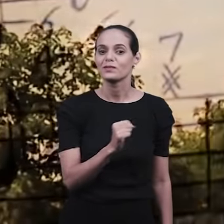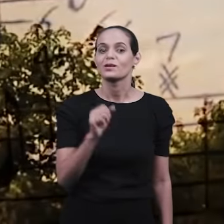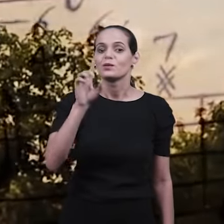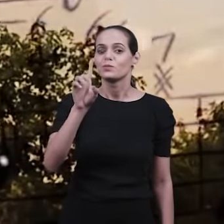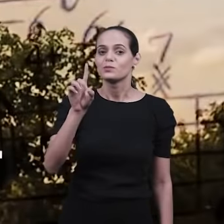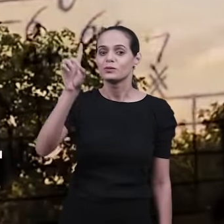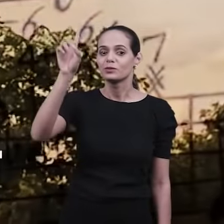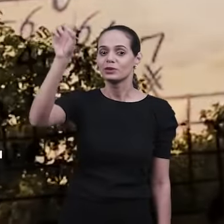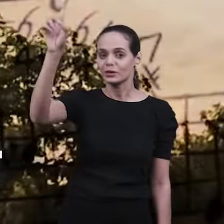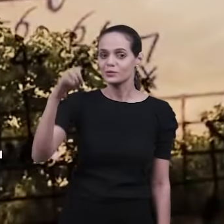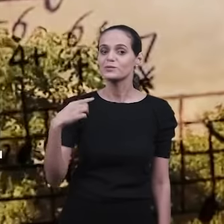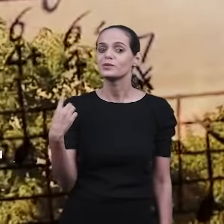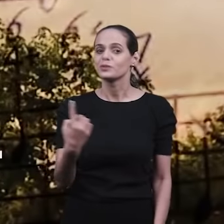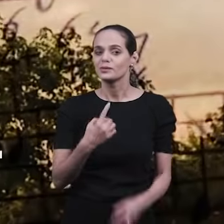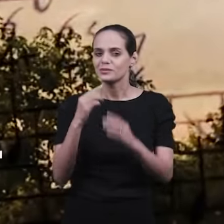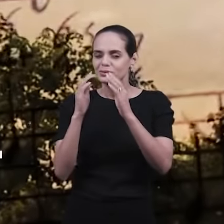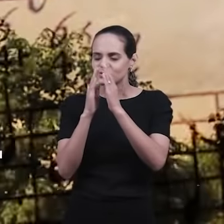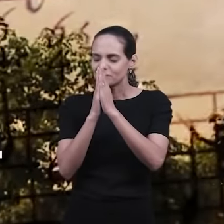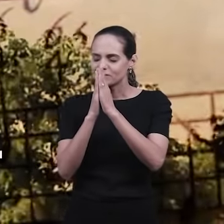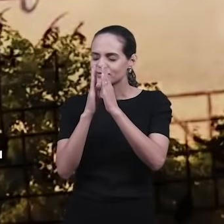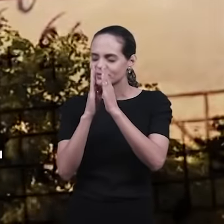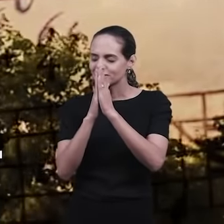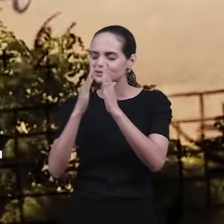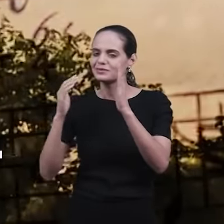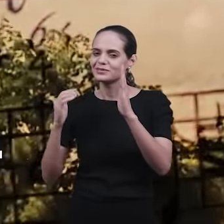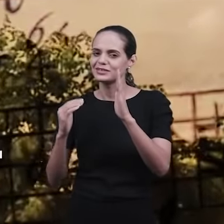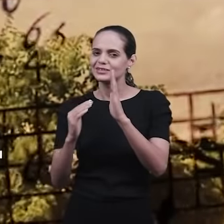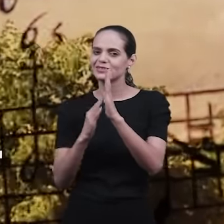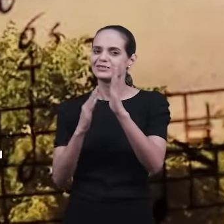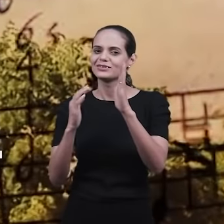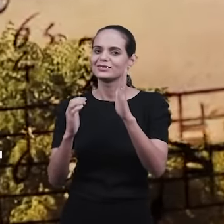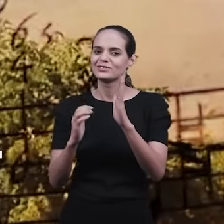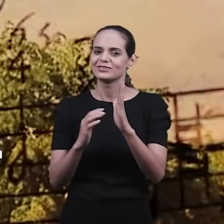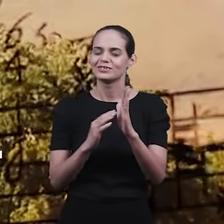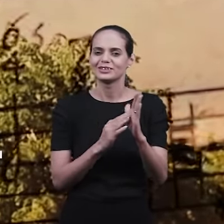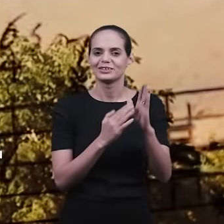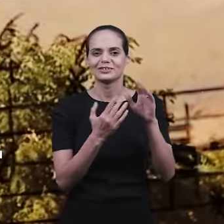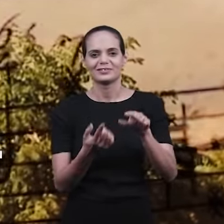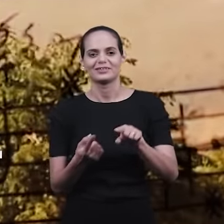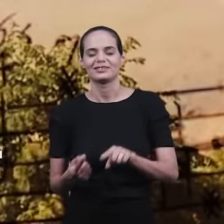adorar o Deus que aqui tanto buscamos.